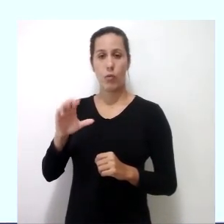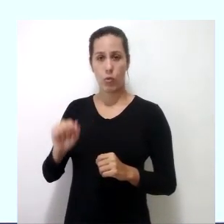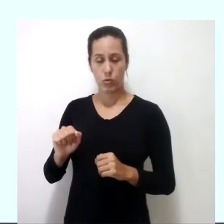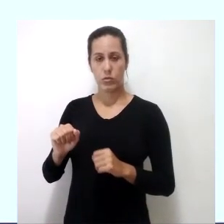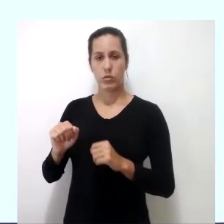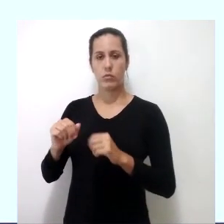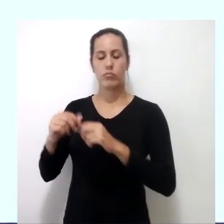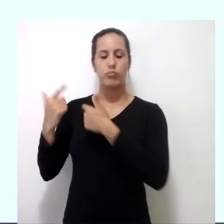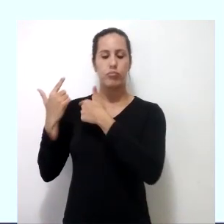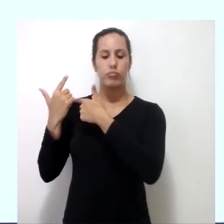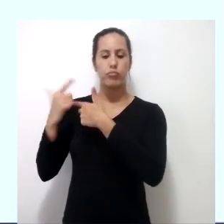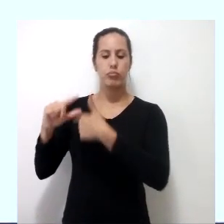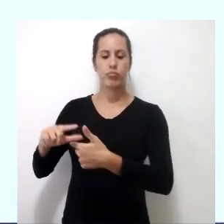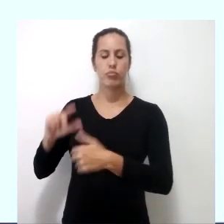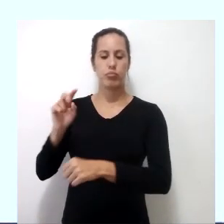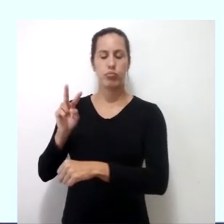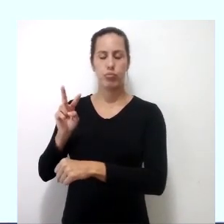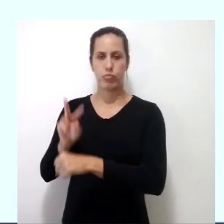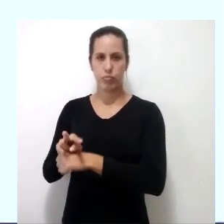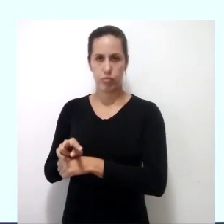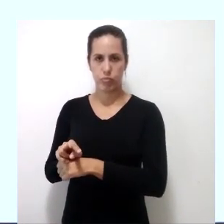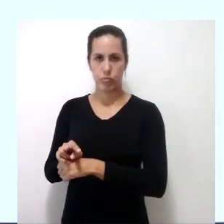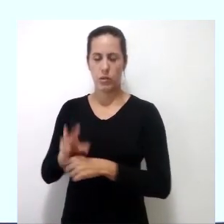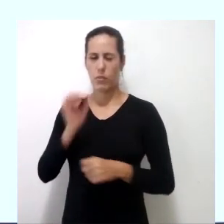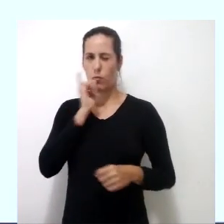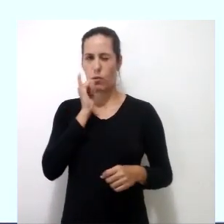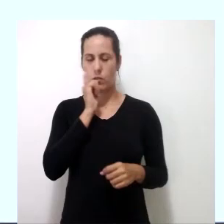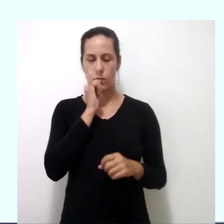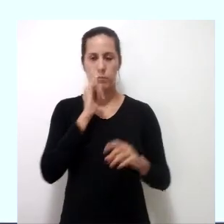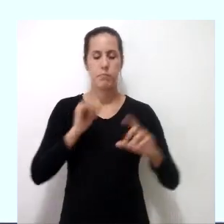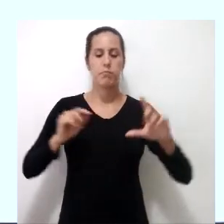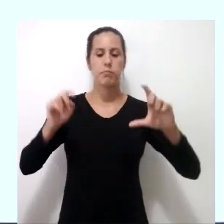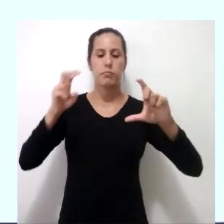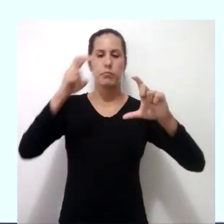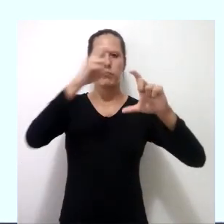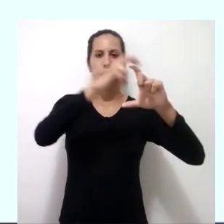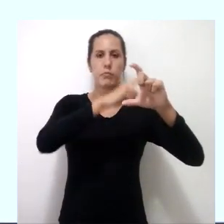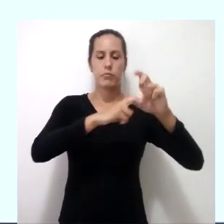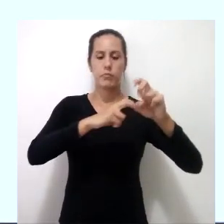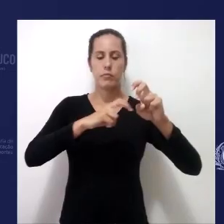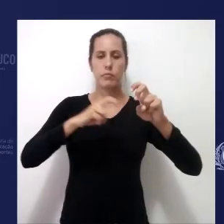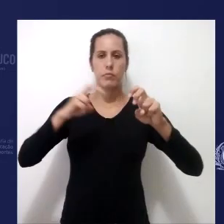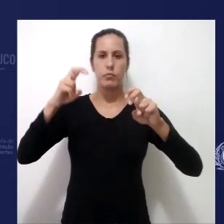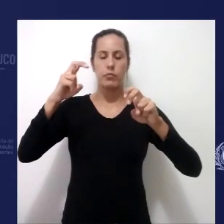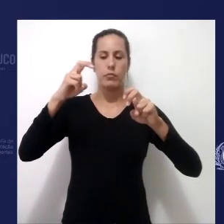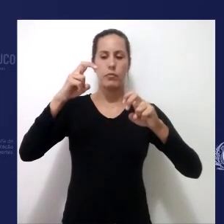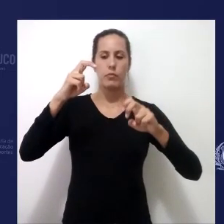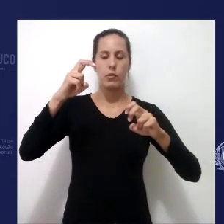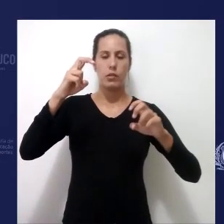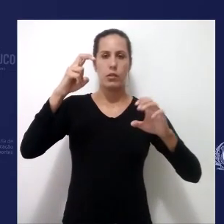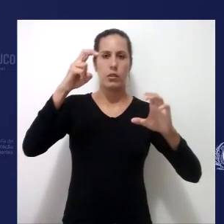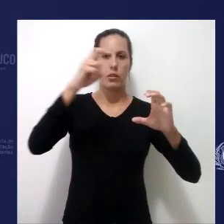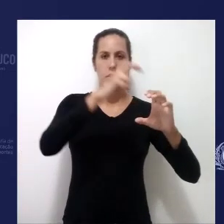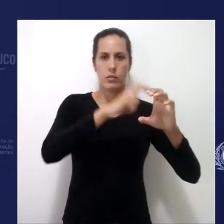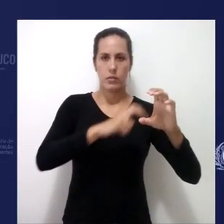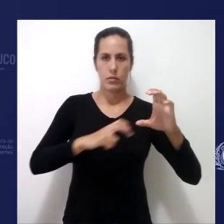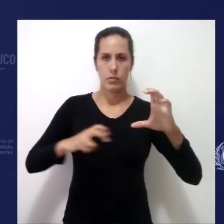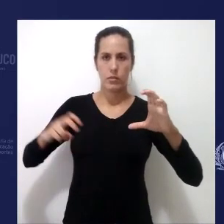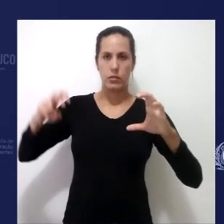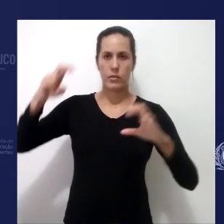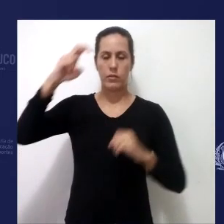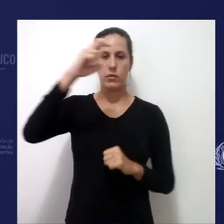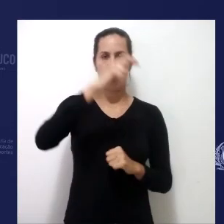se fala de energia conservadora, a gente tem um exemplo aí da montanha-russa. A montanha-russa,